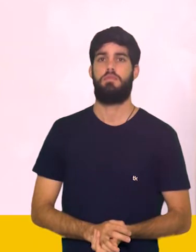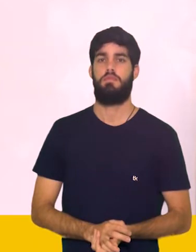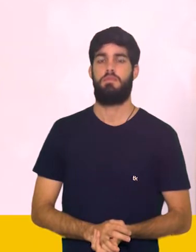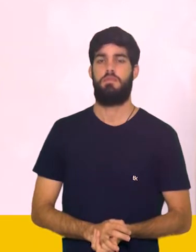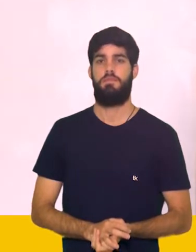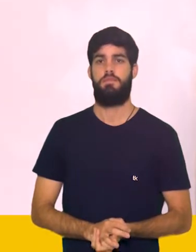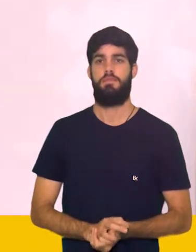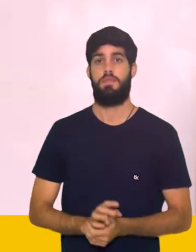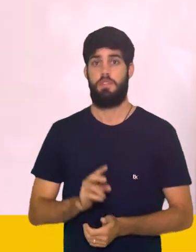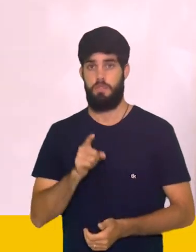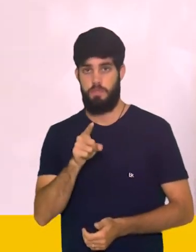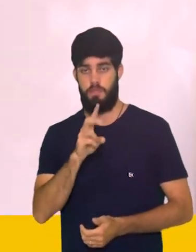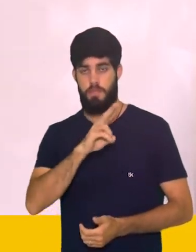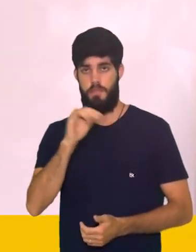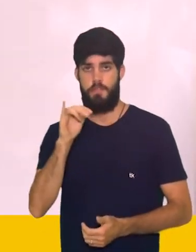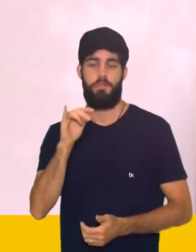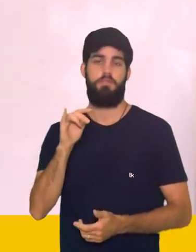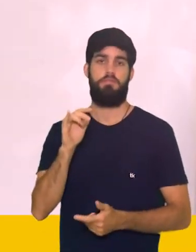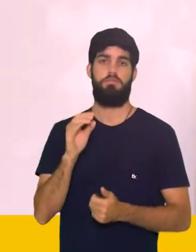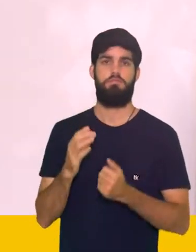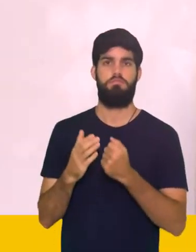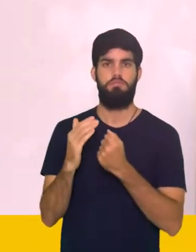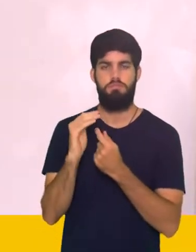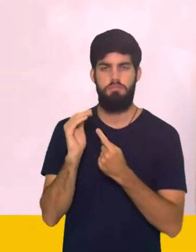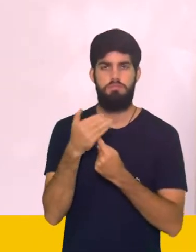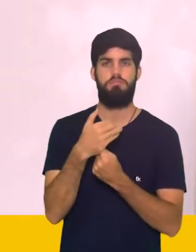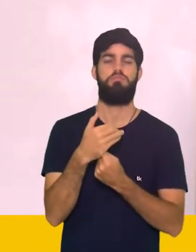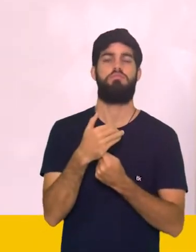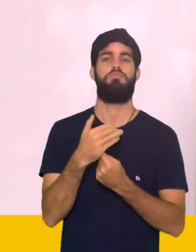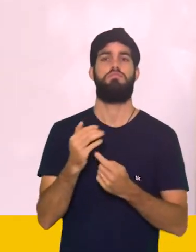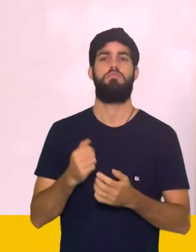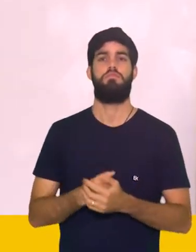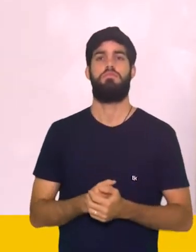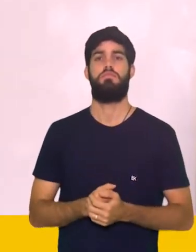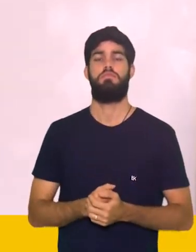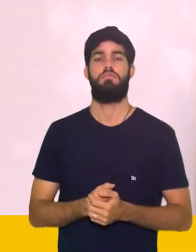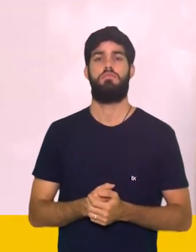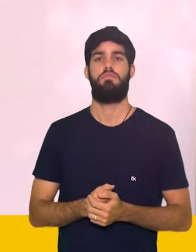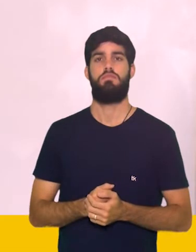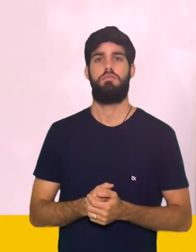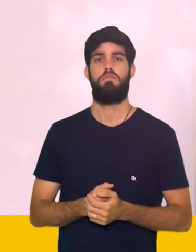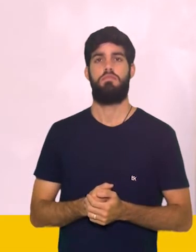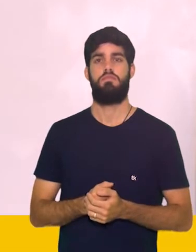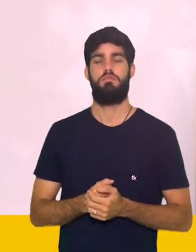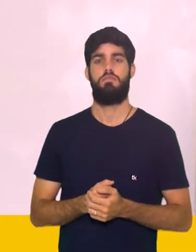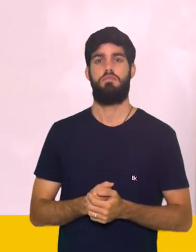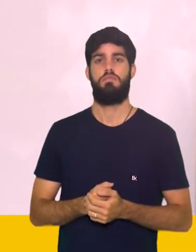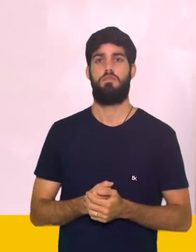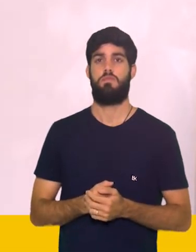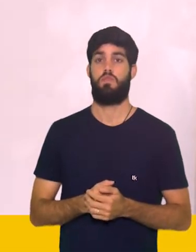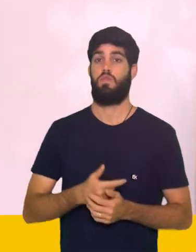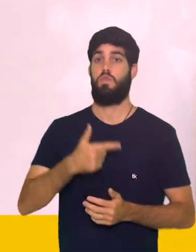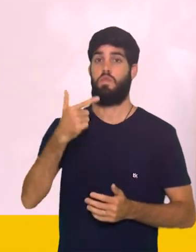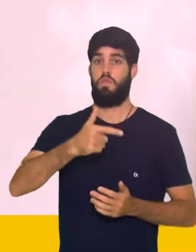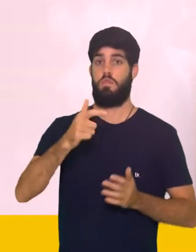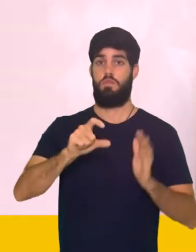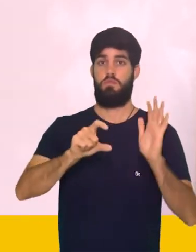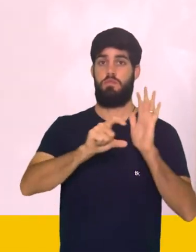a ser defendida, a partir do tema que você recebeu. No segundo, você